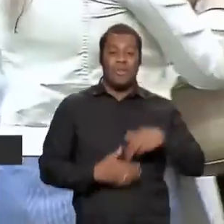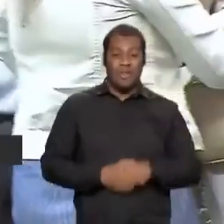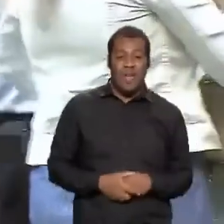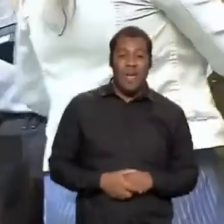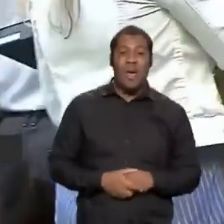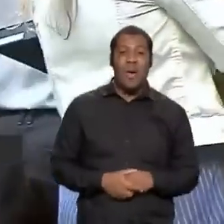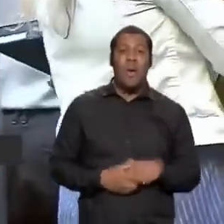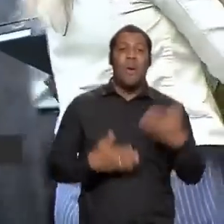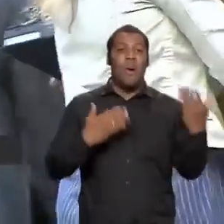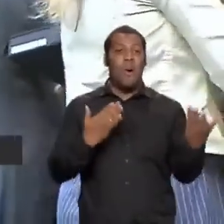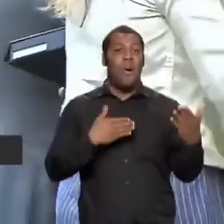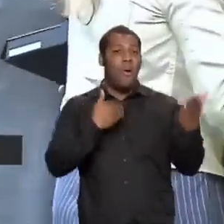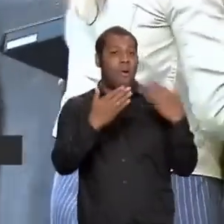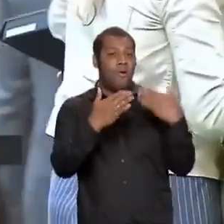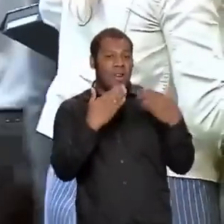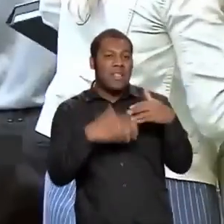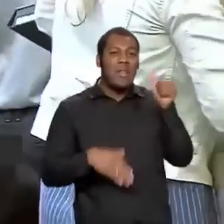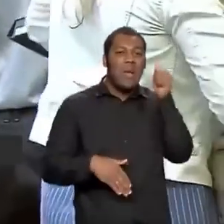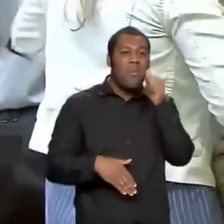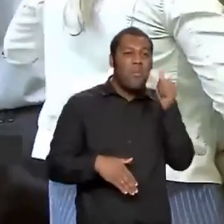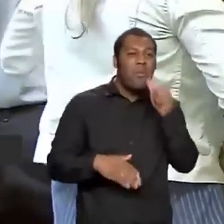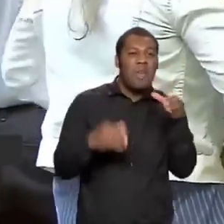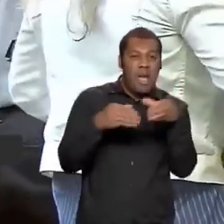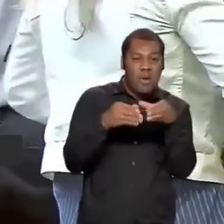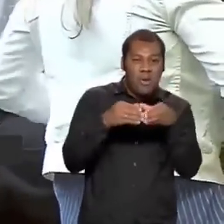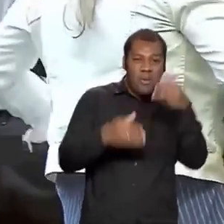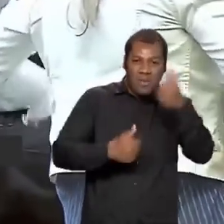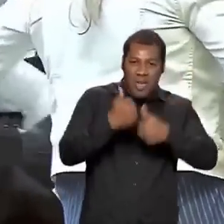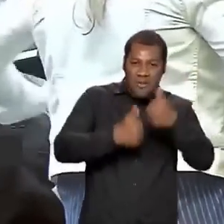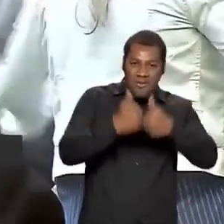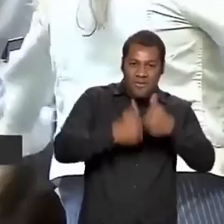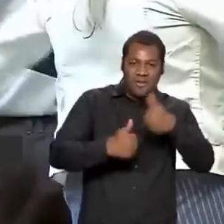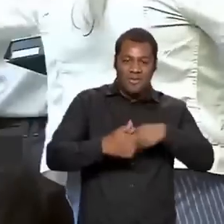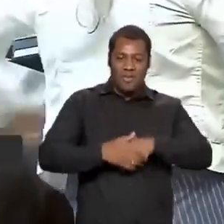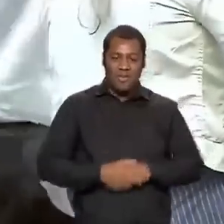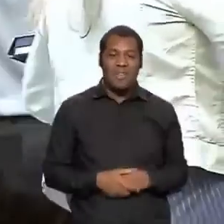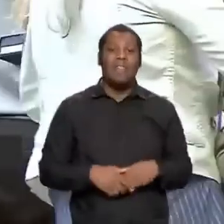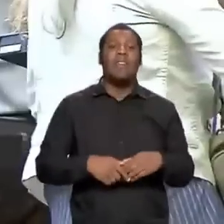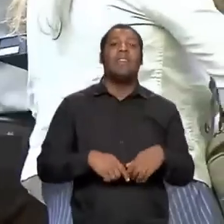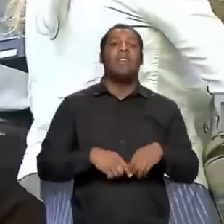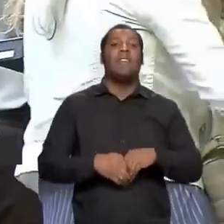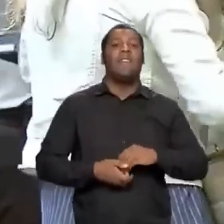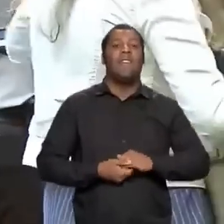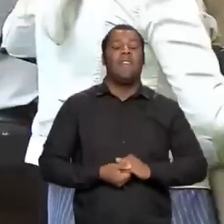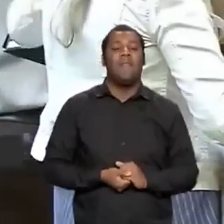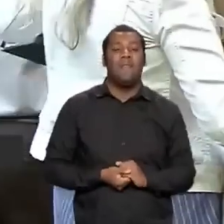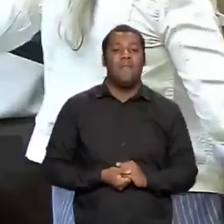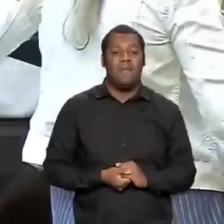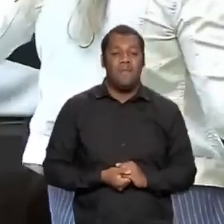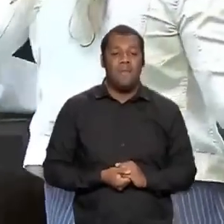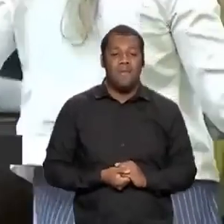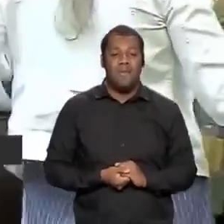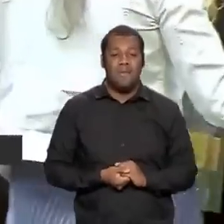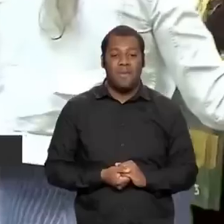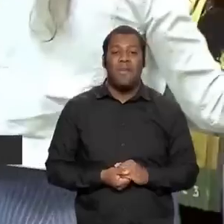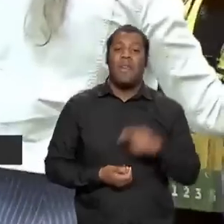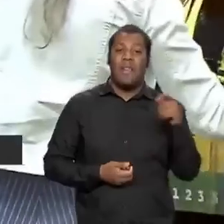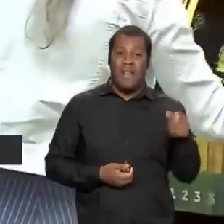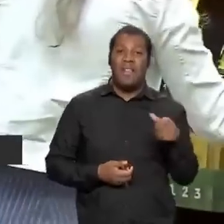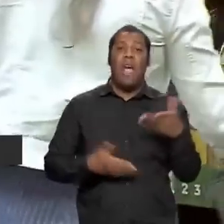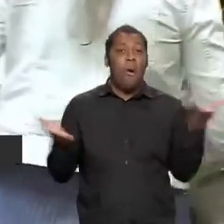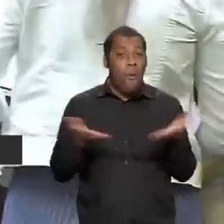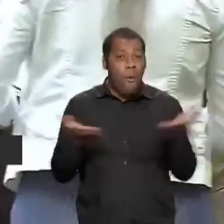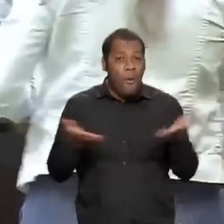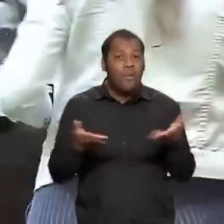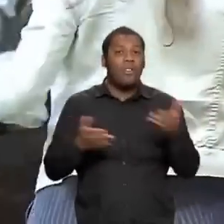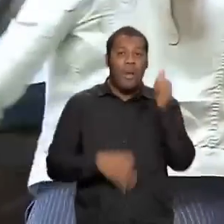conversa com a jogadora da seleção brasileira, Marta, e com as demais jogadoras. Elas vão fazer um treino